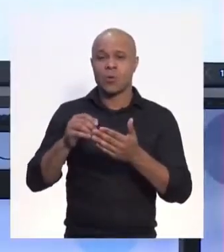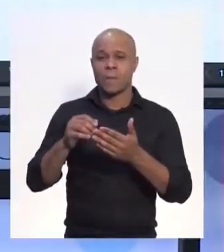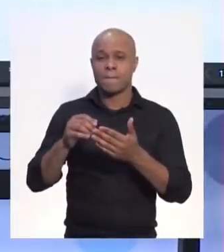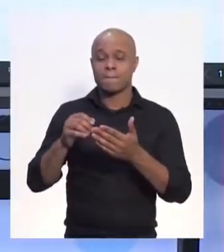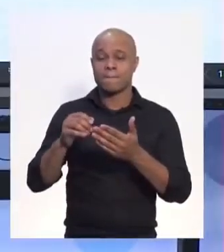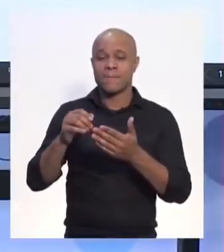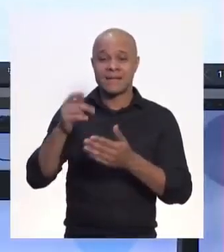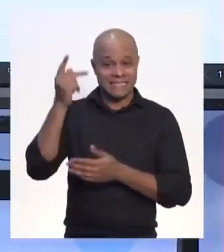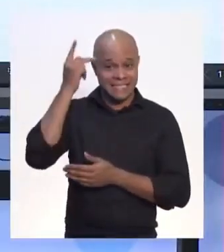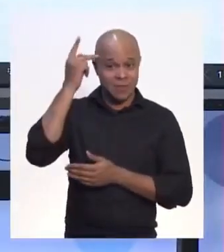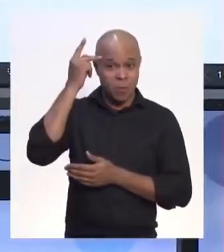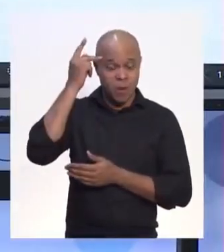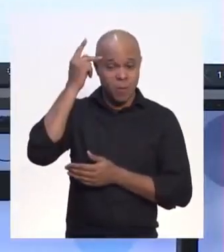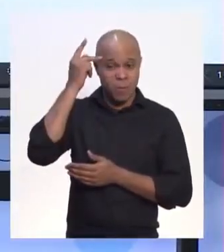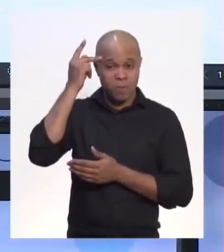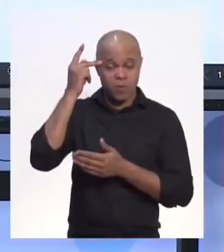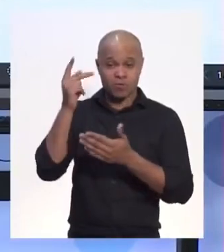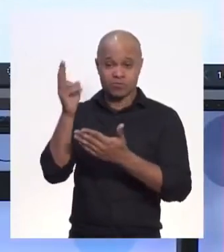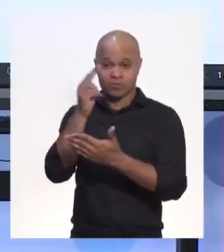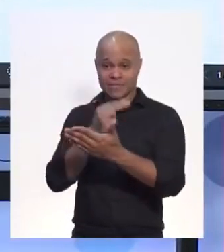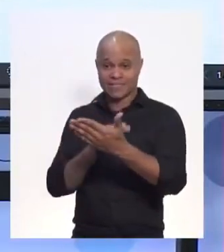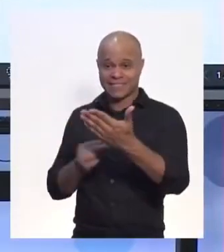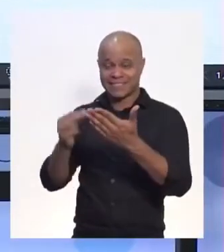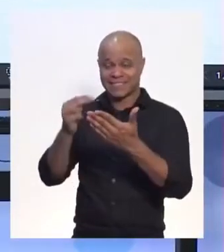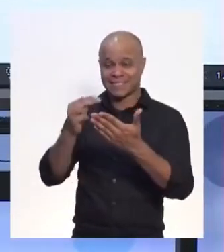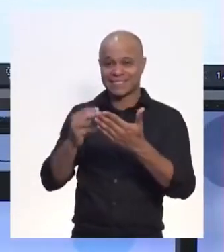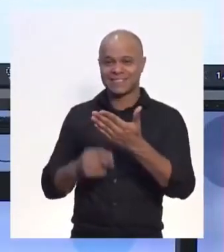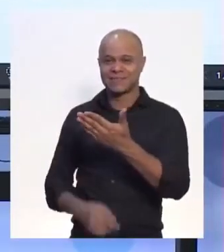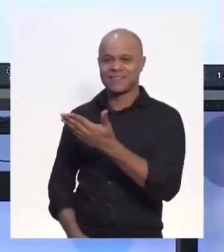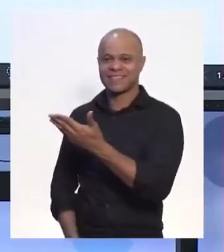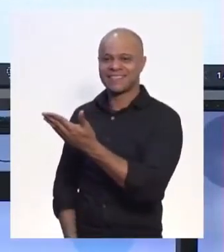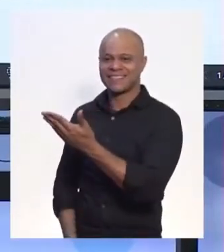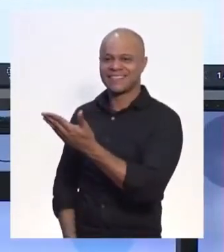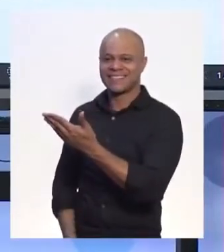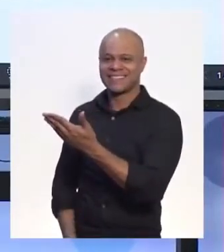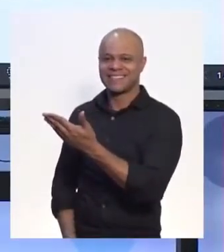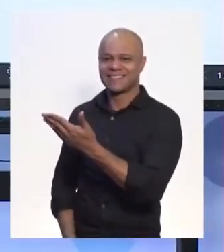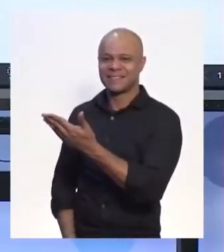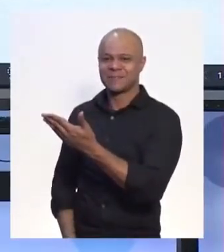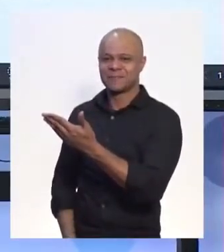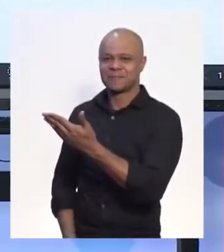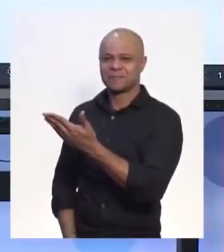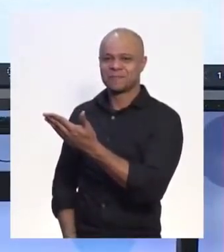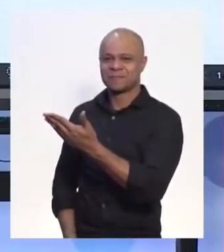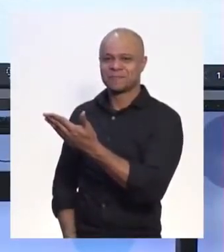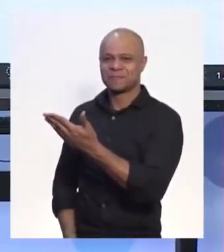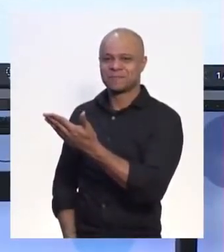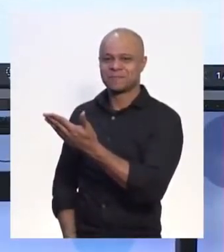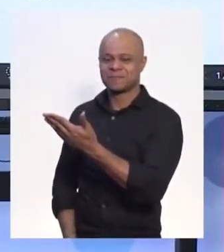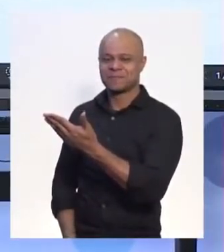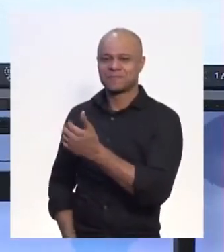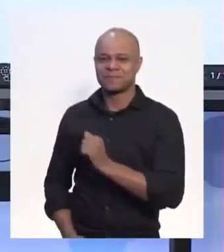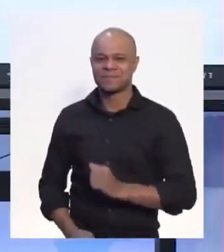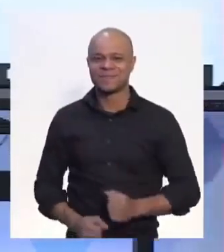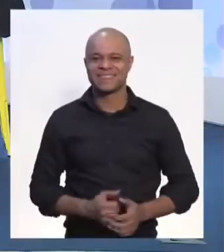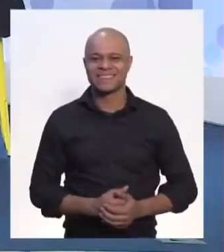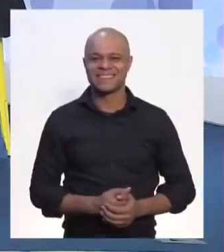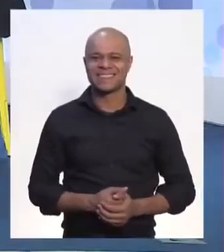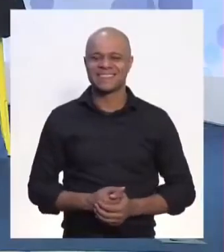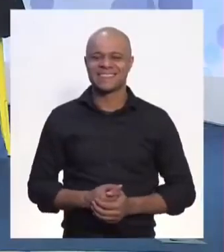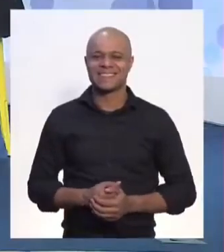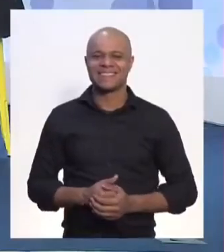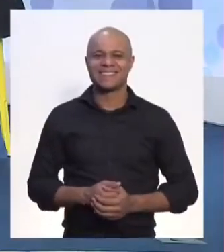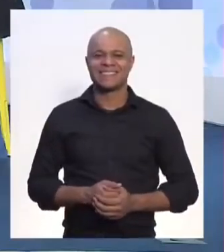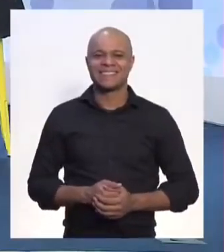do estado de São Paulo, né? Não reparem, porque a ideia é só fazer um comentário, tá? Agora,